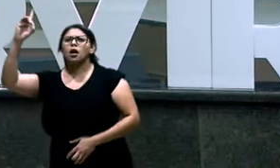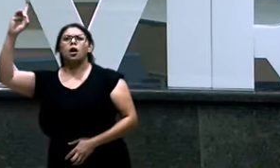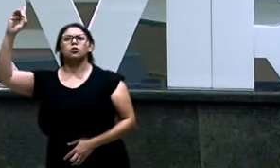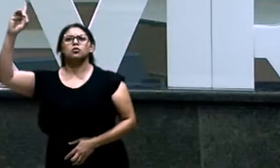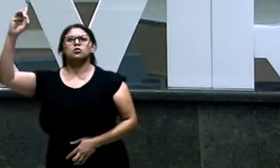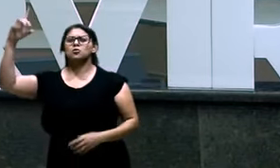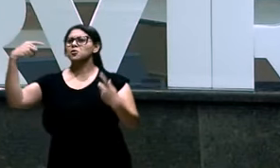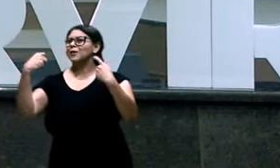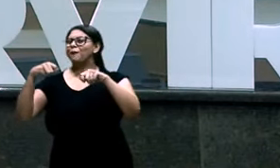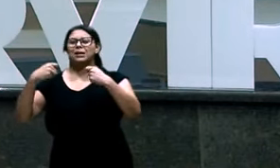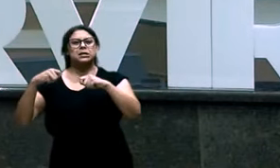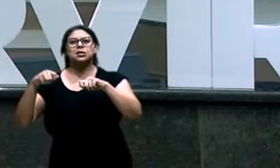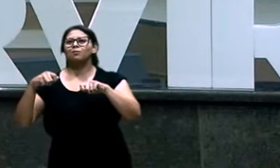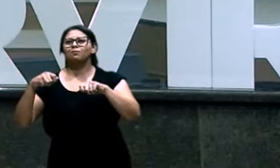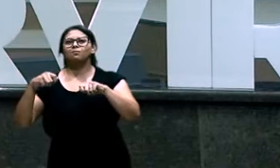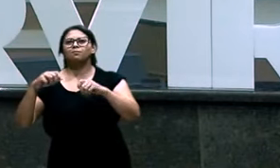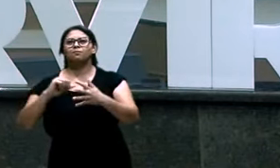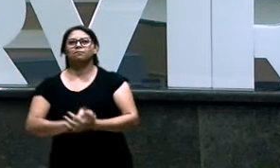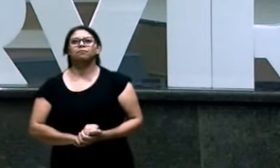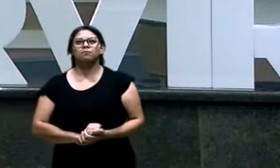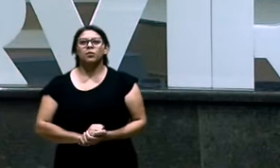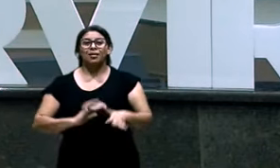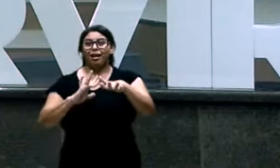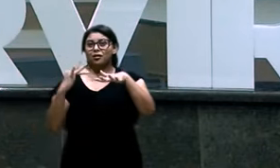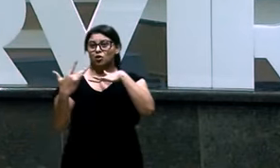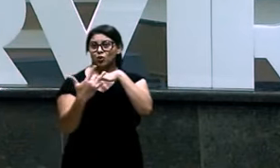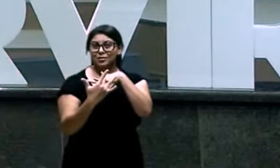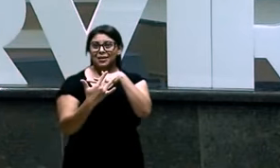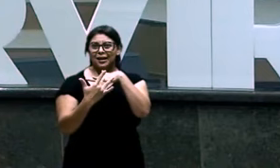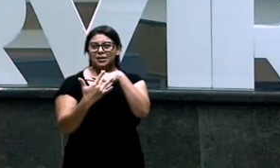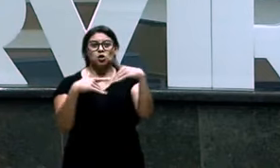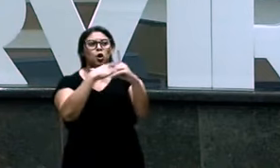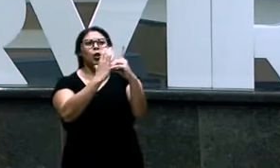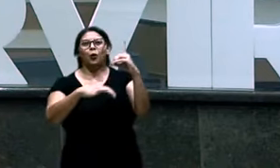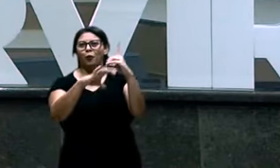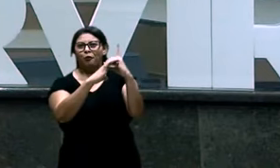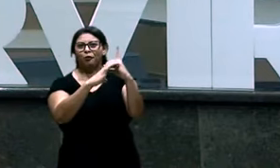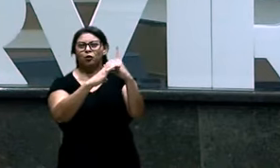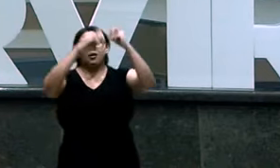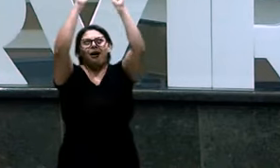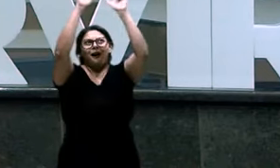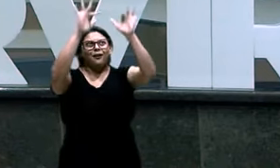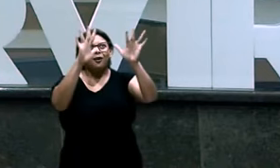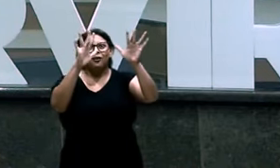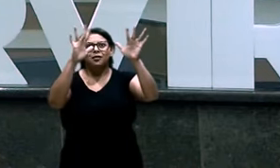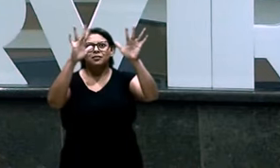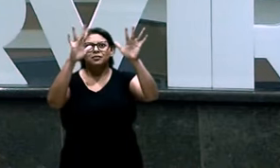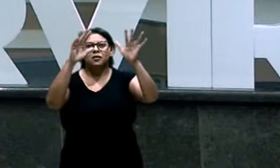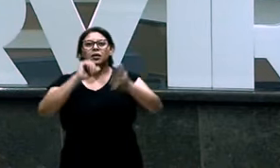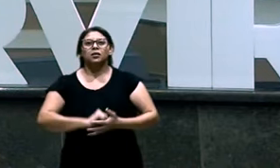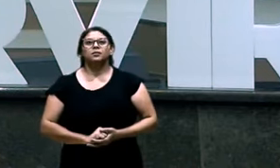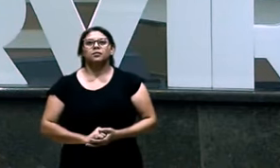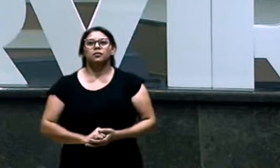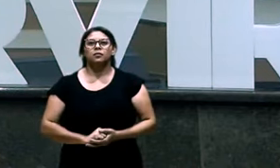Se aqueles chatos das redes sociais estivessem no culto quando a glória desceu, esses dias eles estavam falando aí na